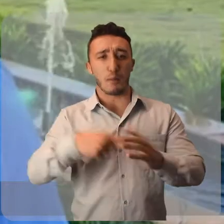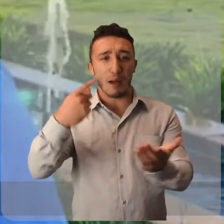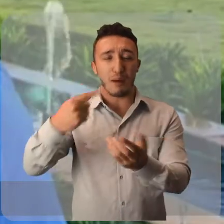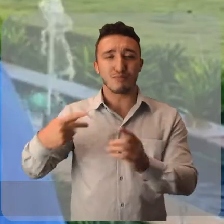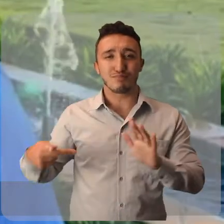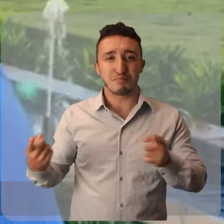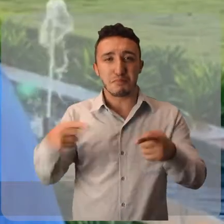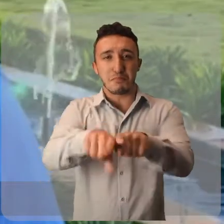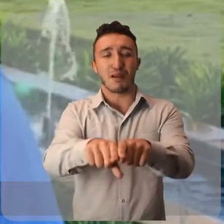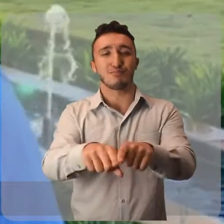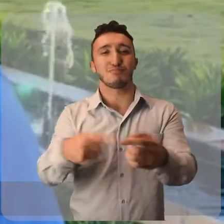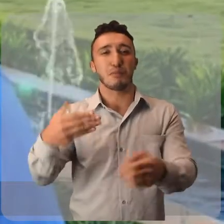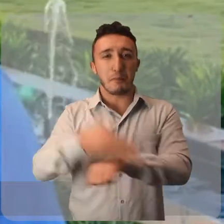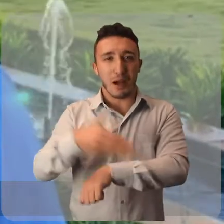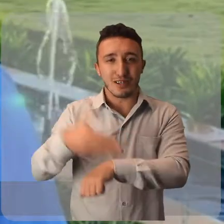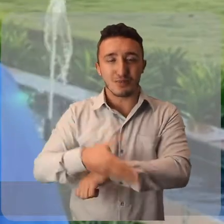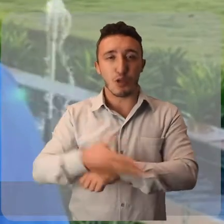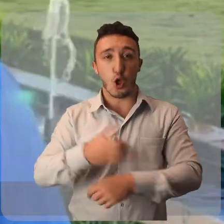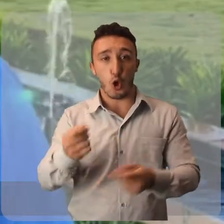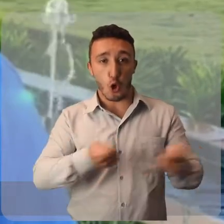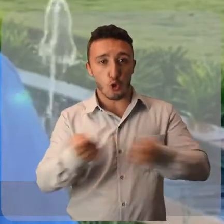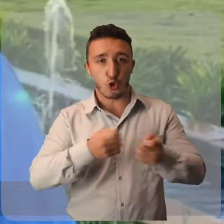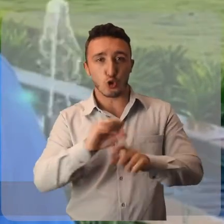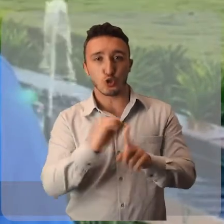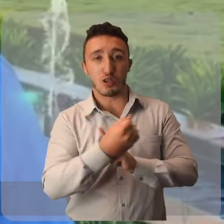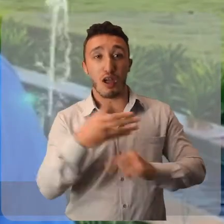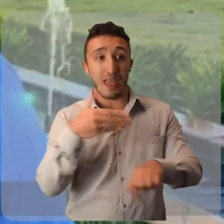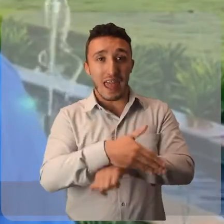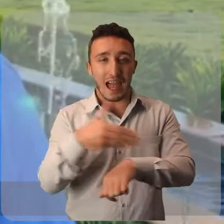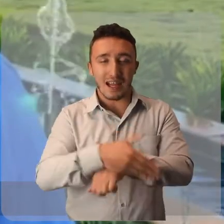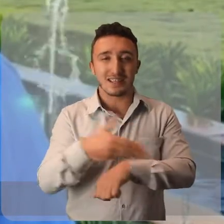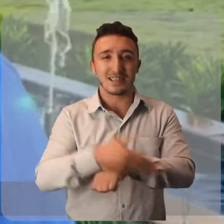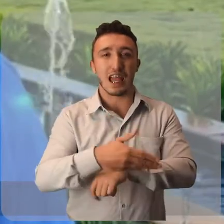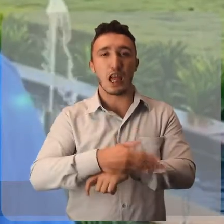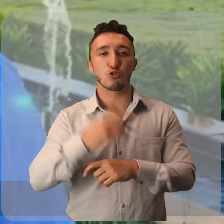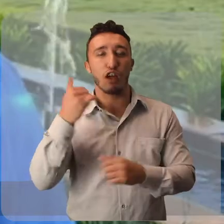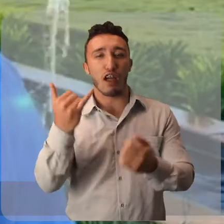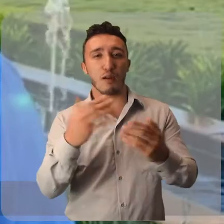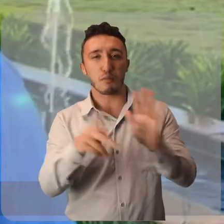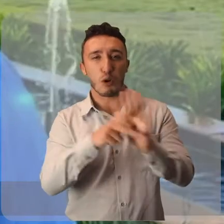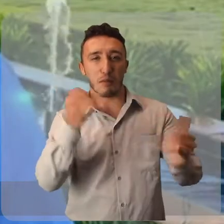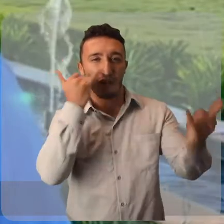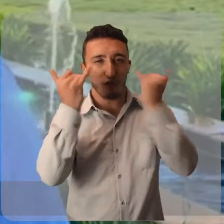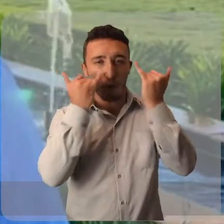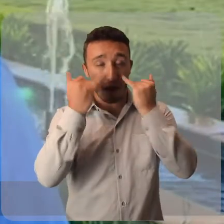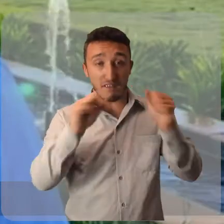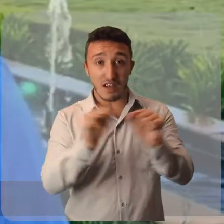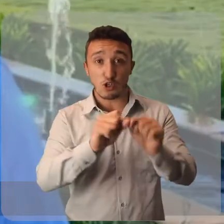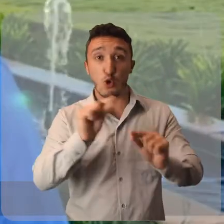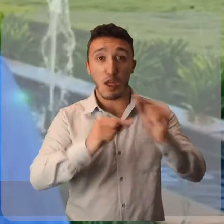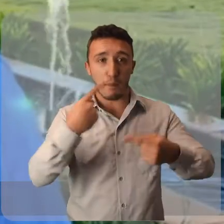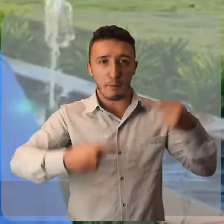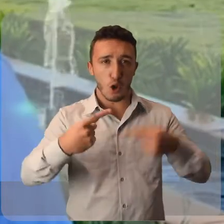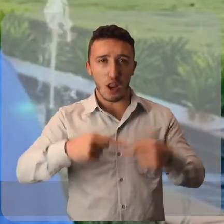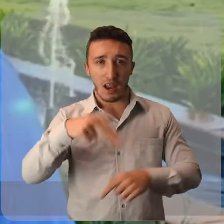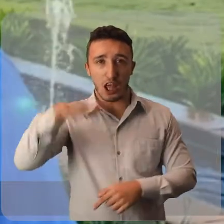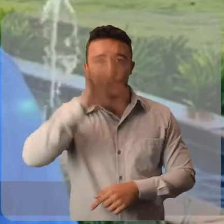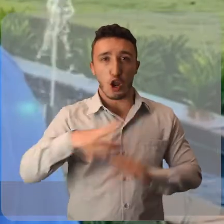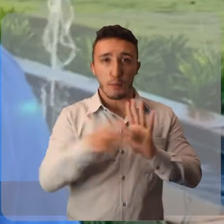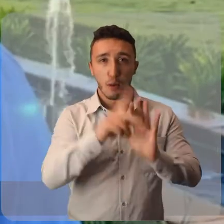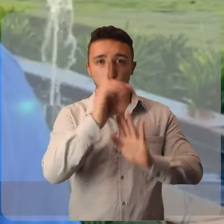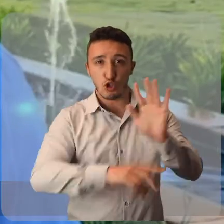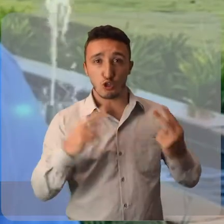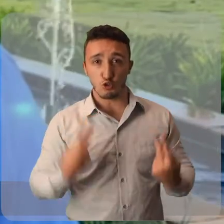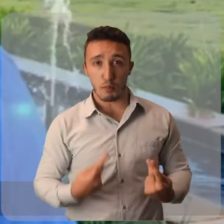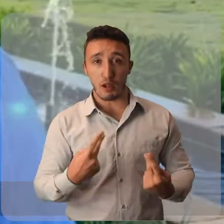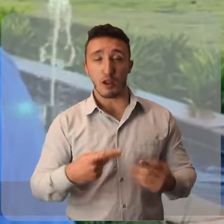fortalecer a participação e o controle social, o acesso a informações por estudiosos, fazendo com que as políticas nacionais que